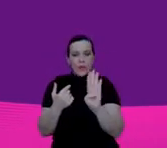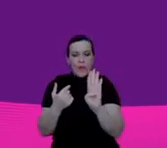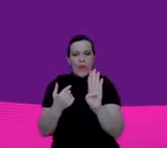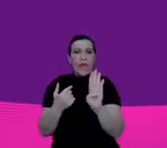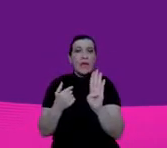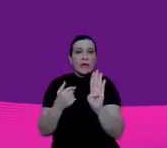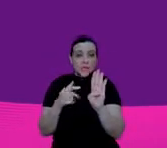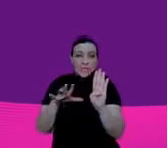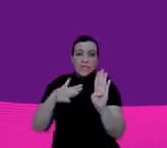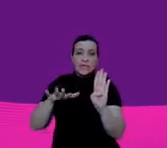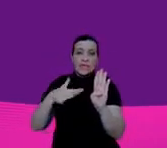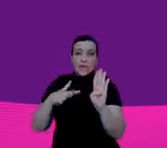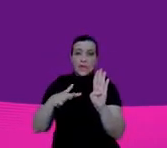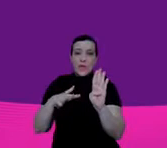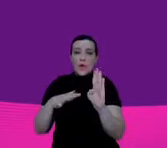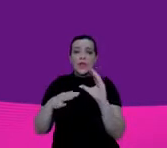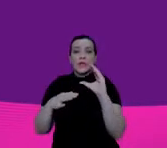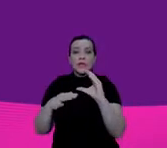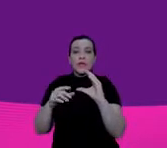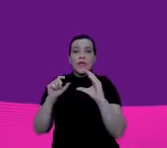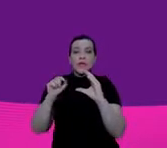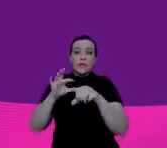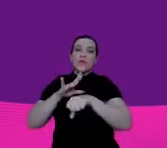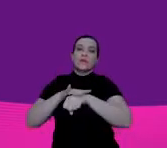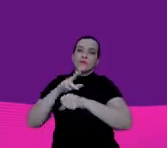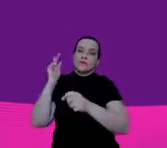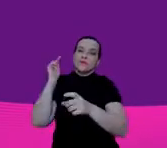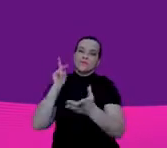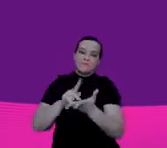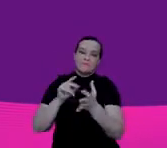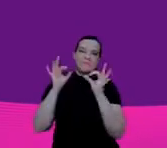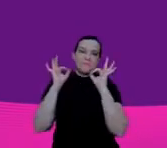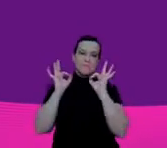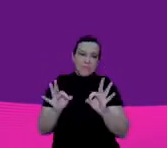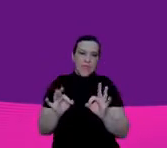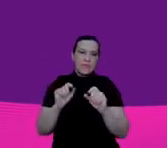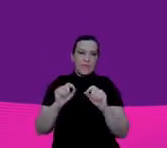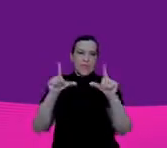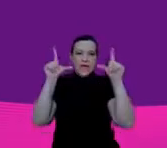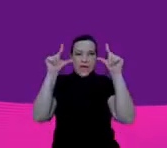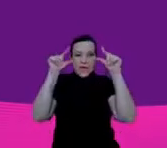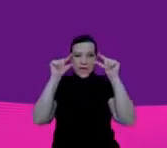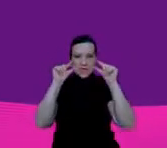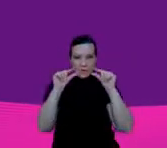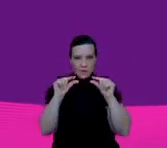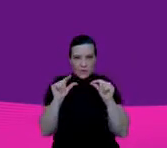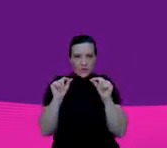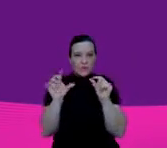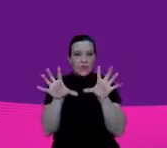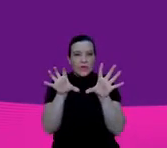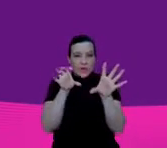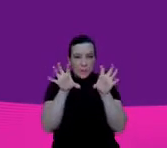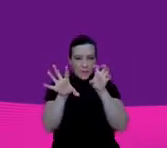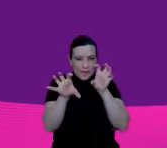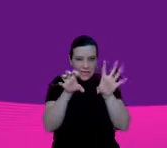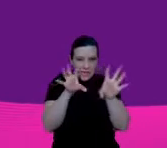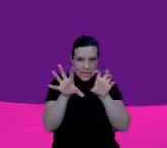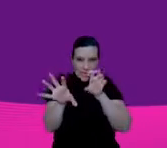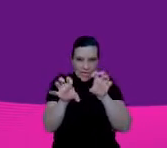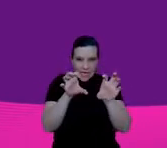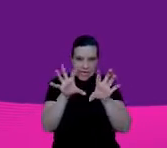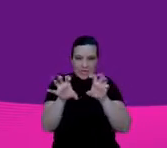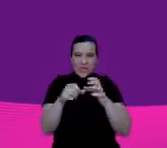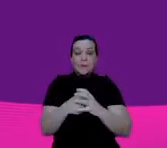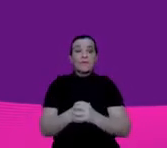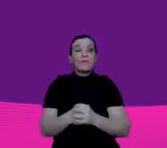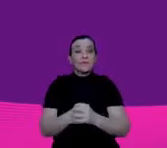vê um paciente com doença de Parkinson que tem uma redução da captação do radiotransportador nos gânglios da base. O SPECT, ele não